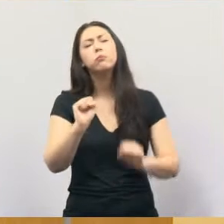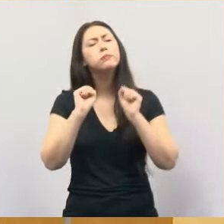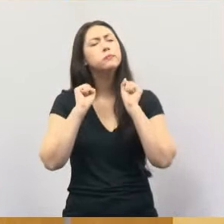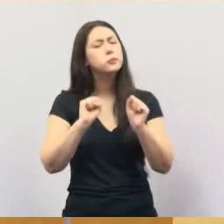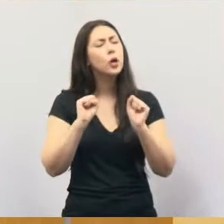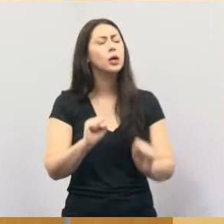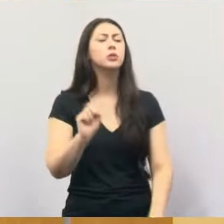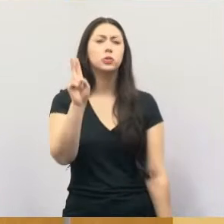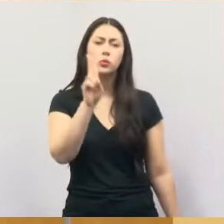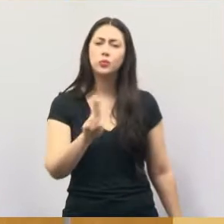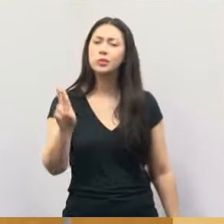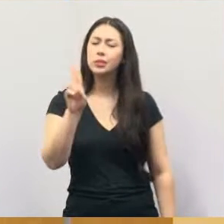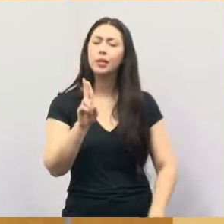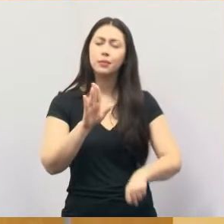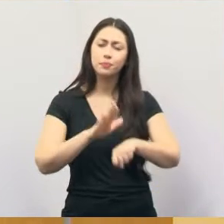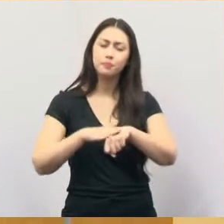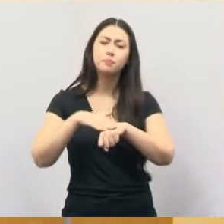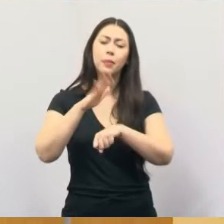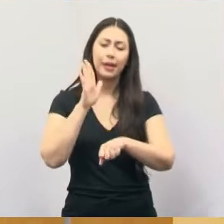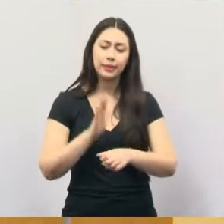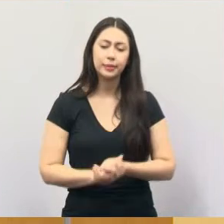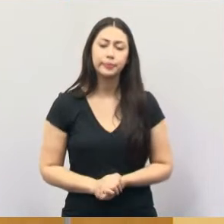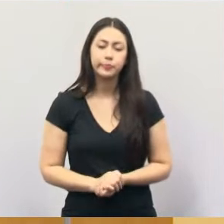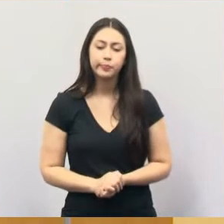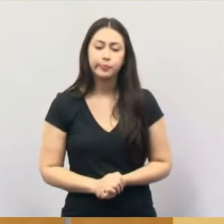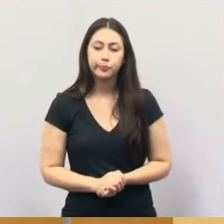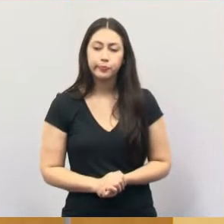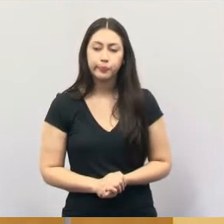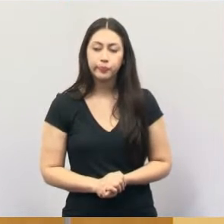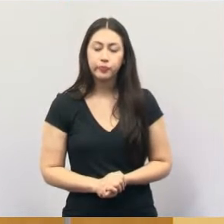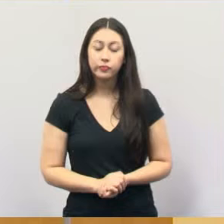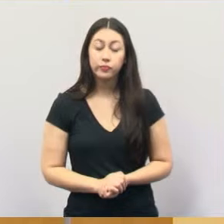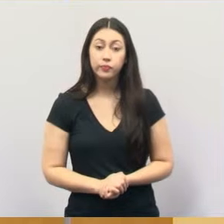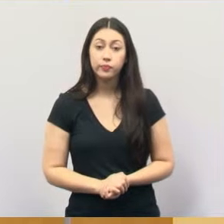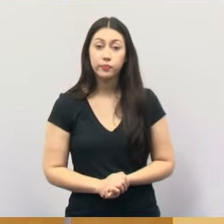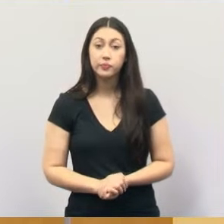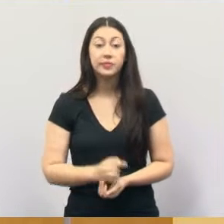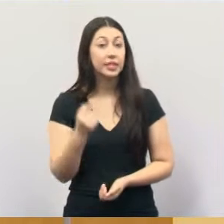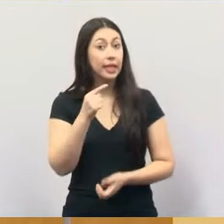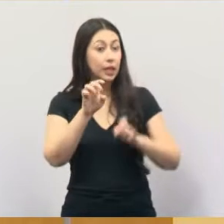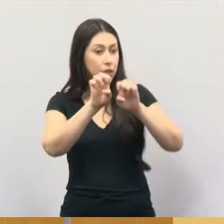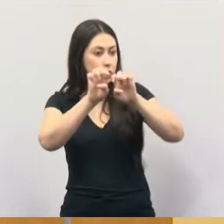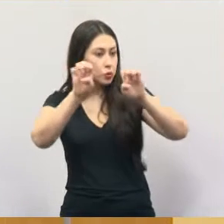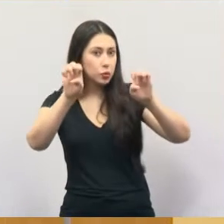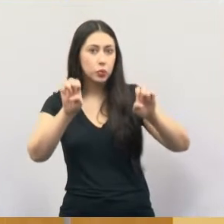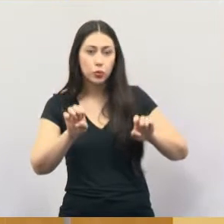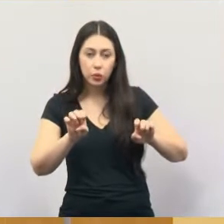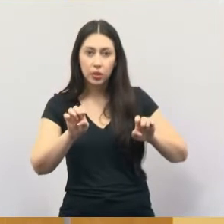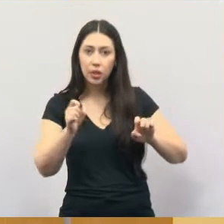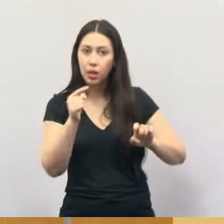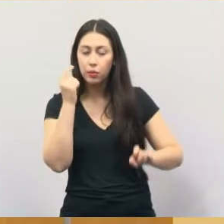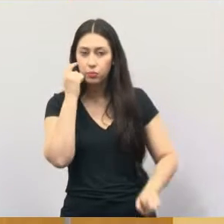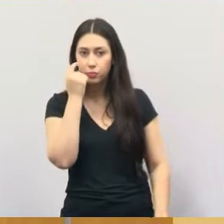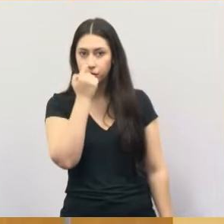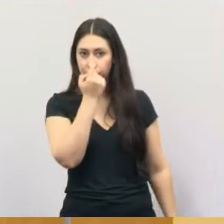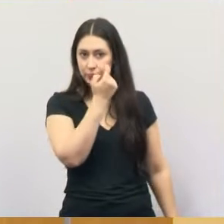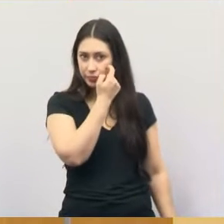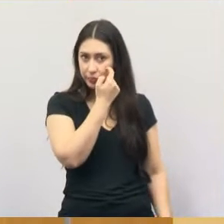da grandeza que é esse teatro. Que lá essa estrutura é feita no Parque Meia Lua.